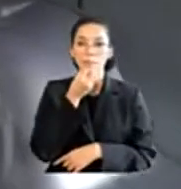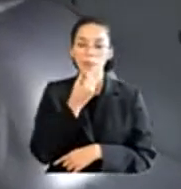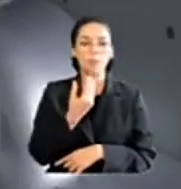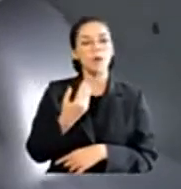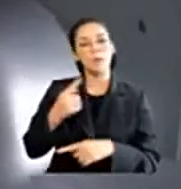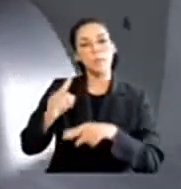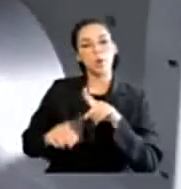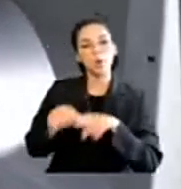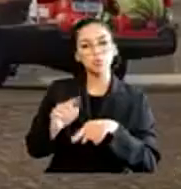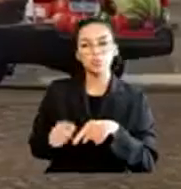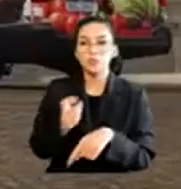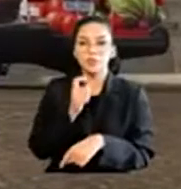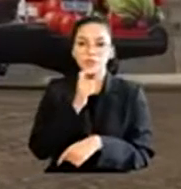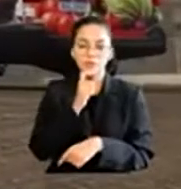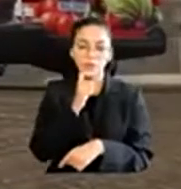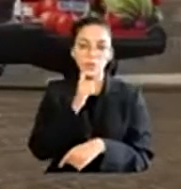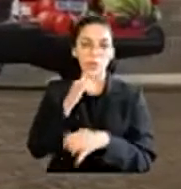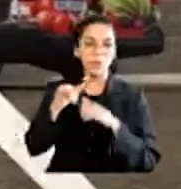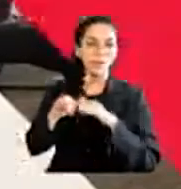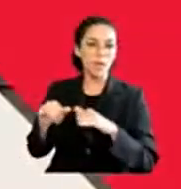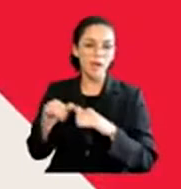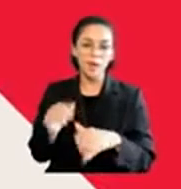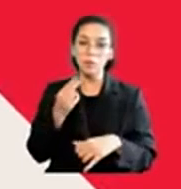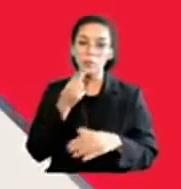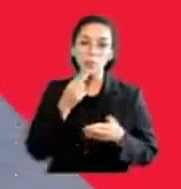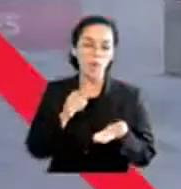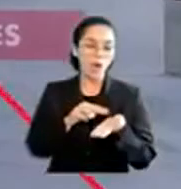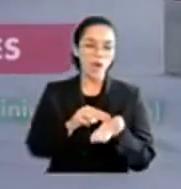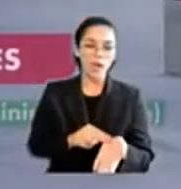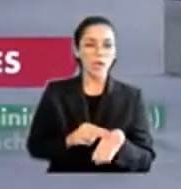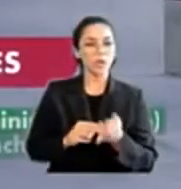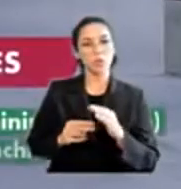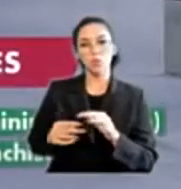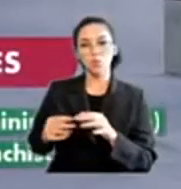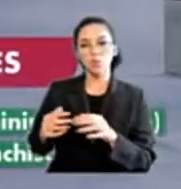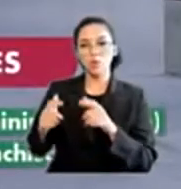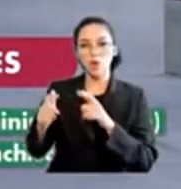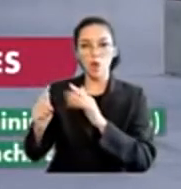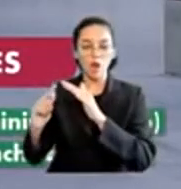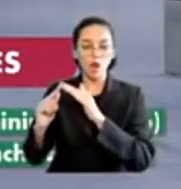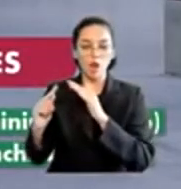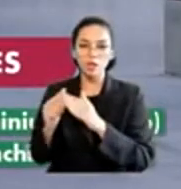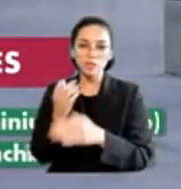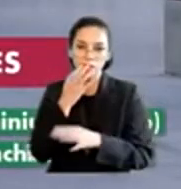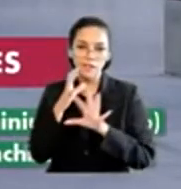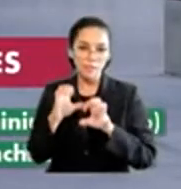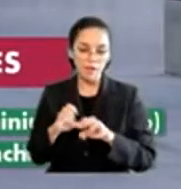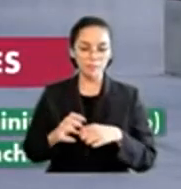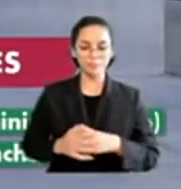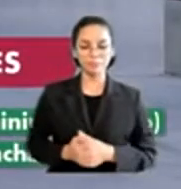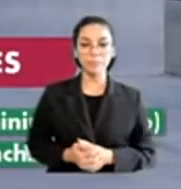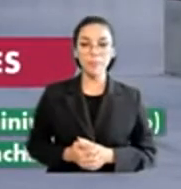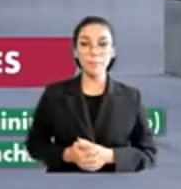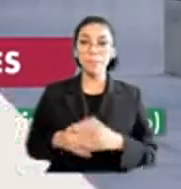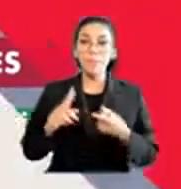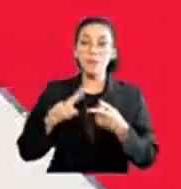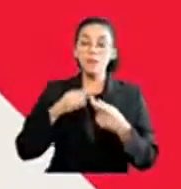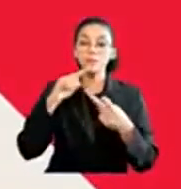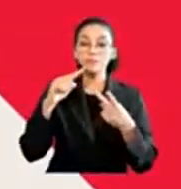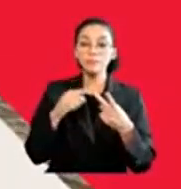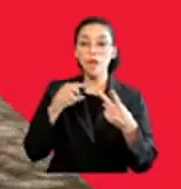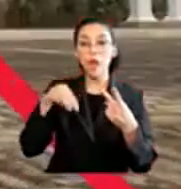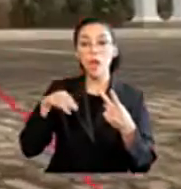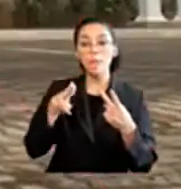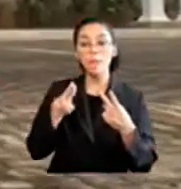correios, medicamentos e pet shops, por exemplo. E a versão multi, que tem essa área toda envidraçada e é excelente